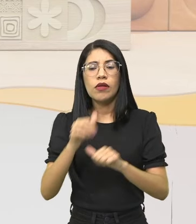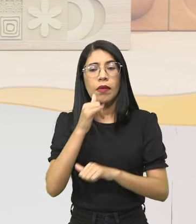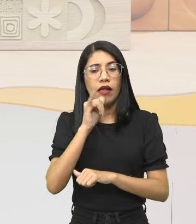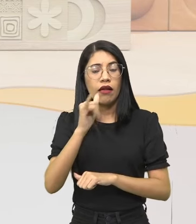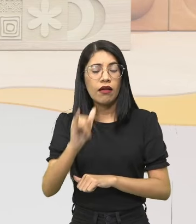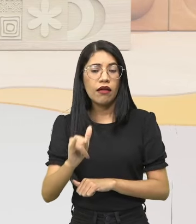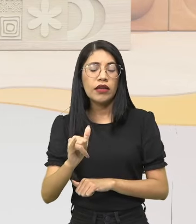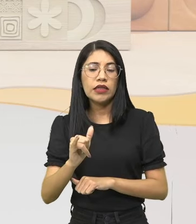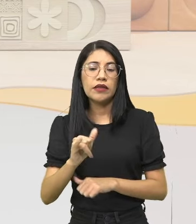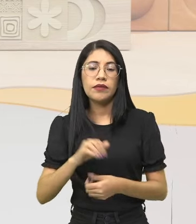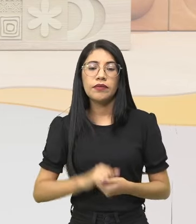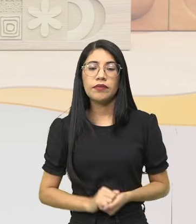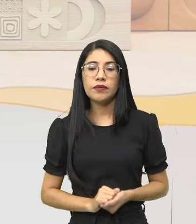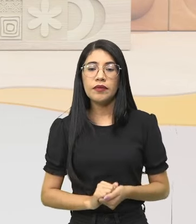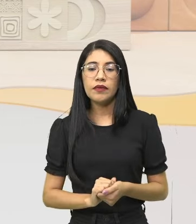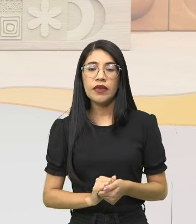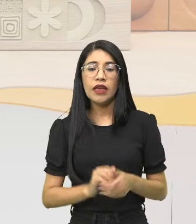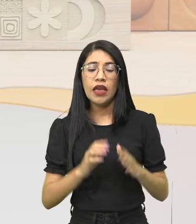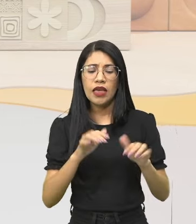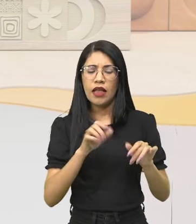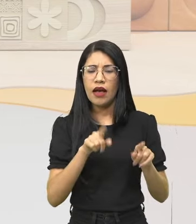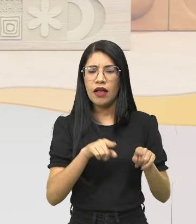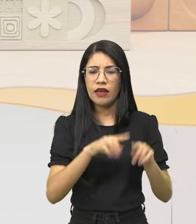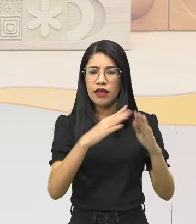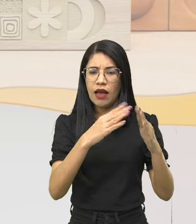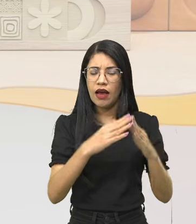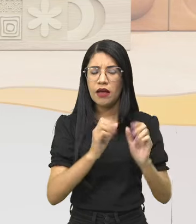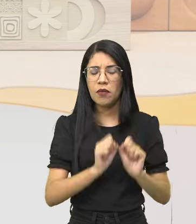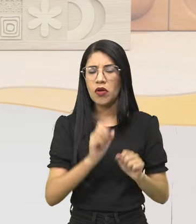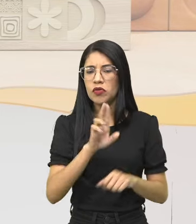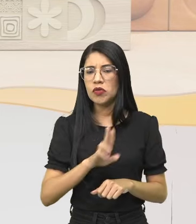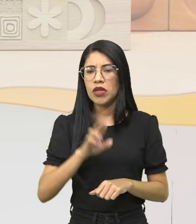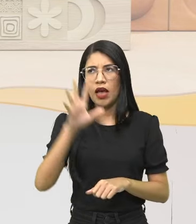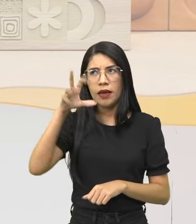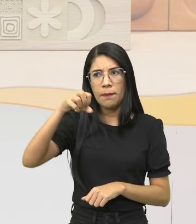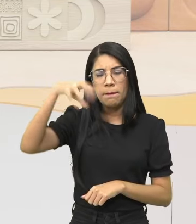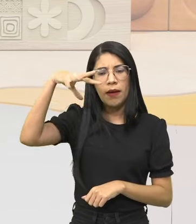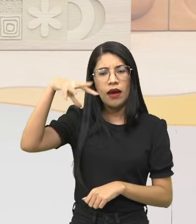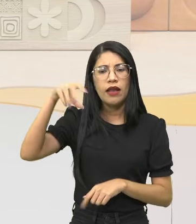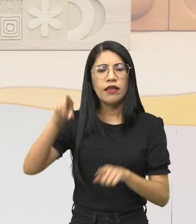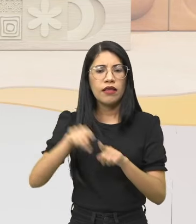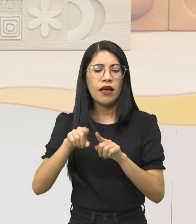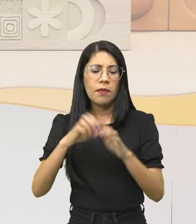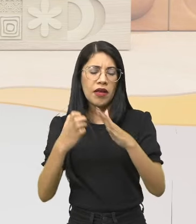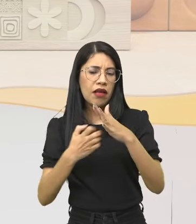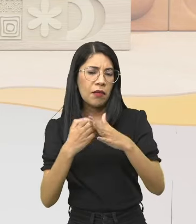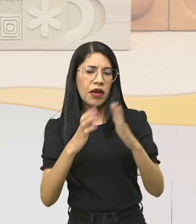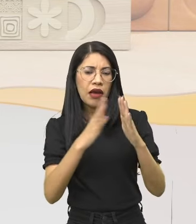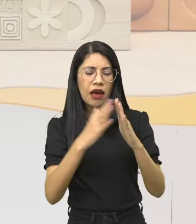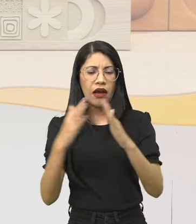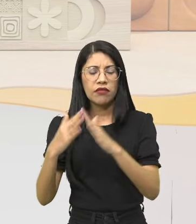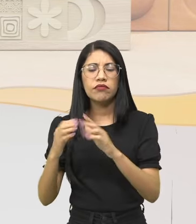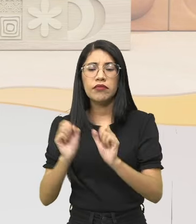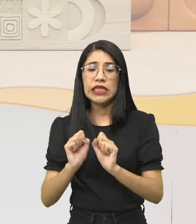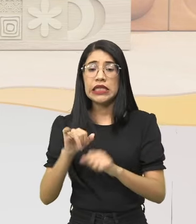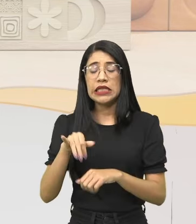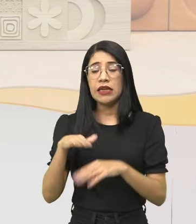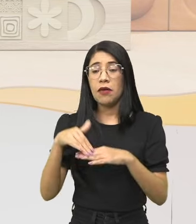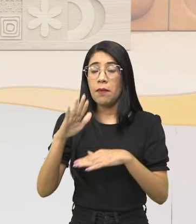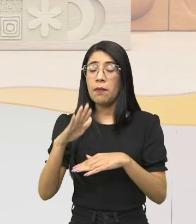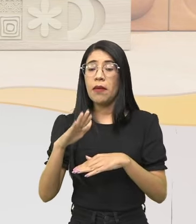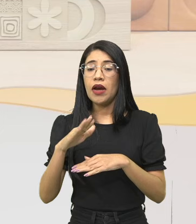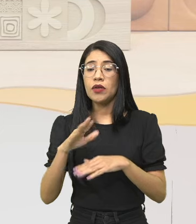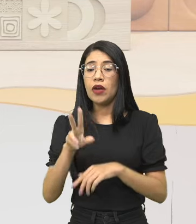eletricidade. Que abastece os aparelhos e lâmpadas da casa ou da empresa. Se a energia produzida for maior do que a